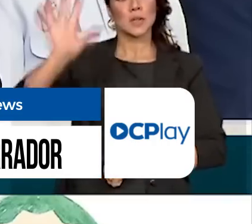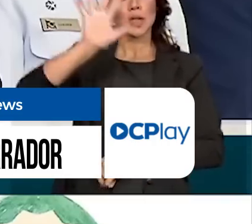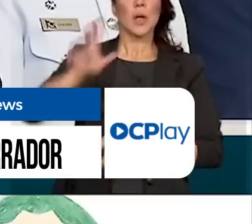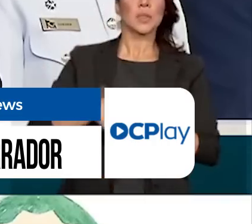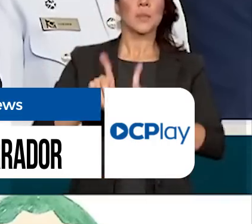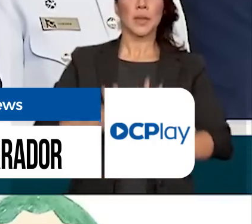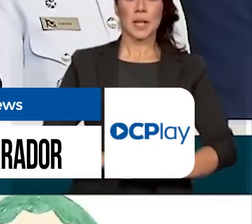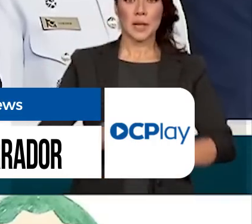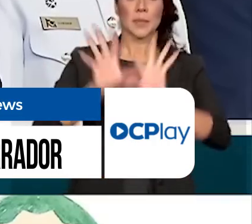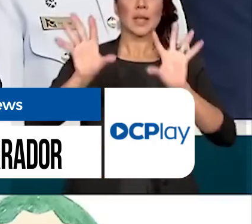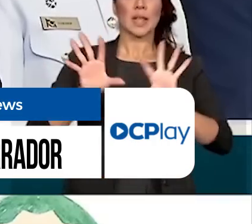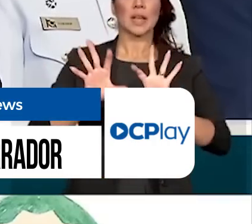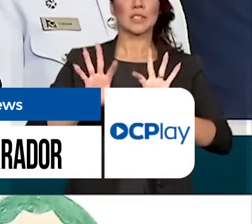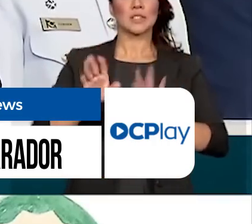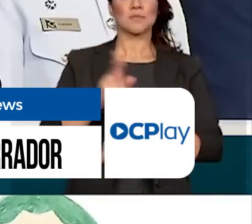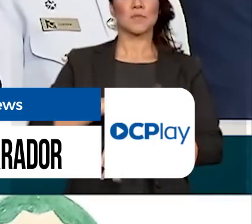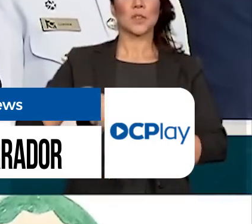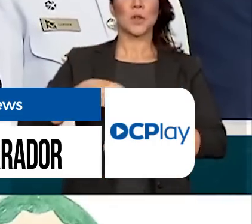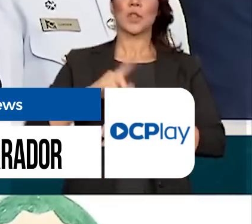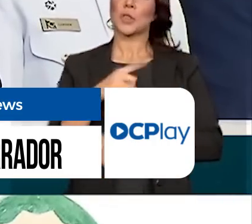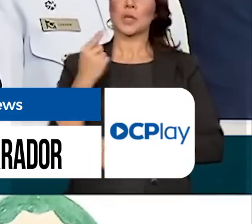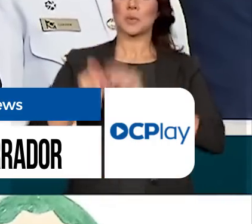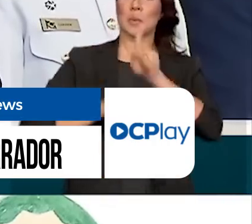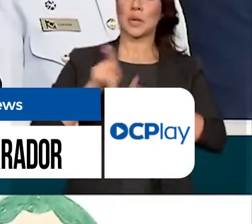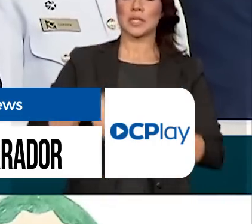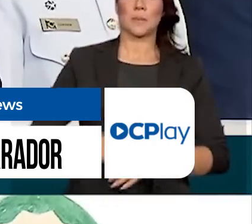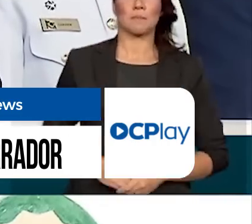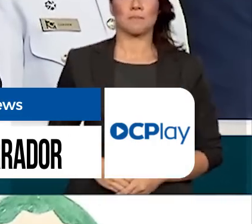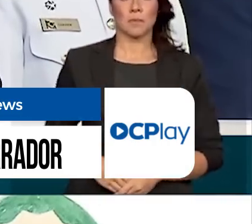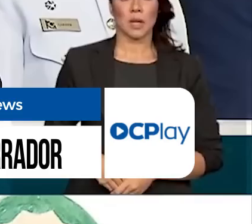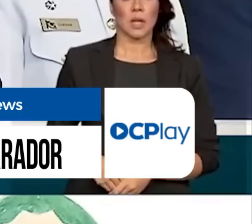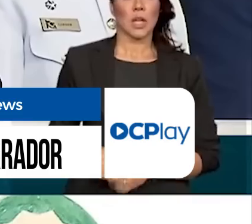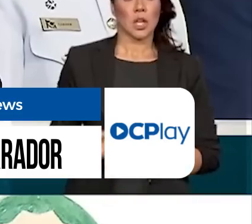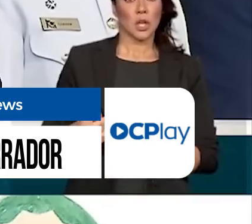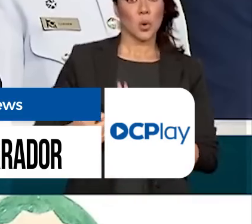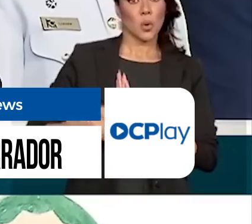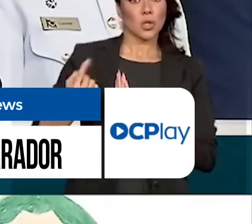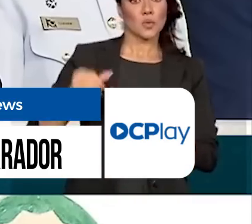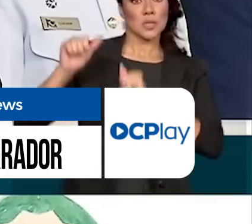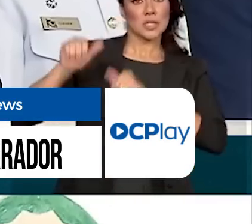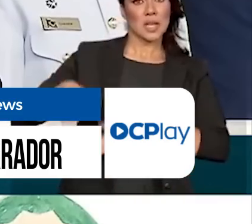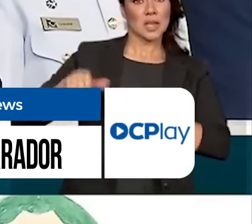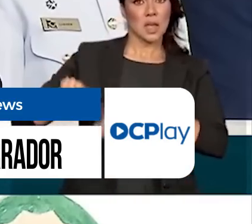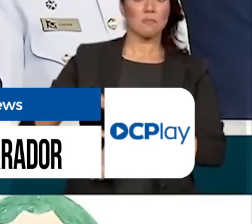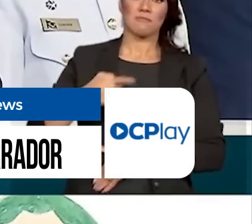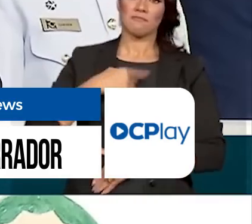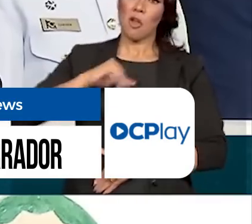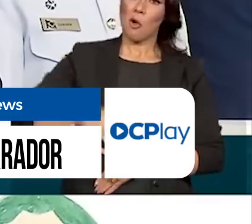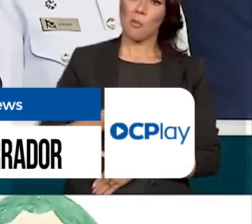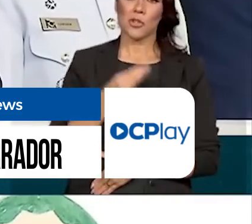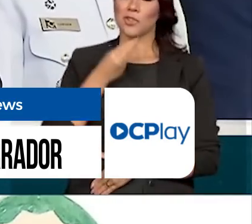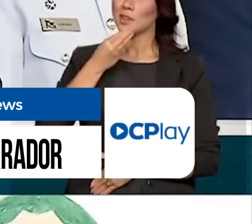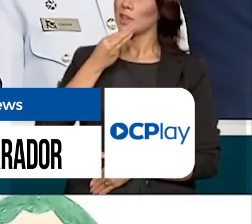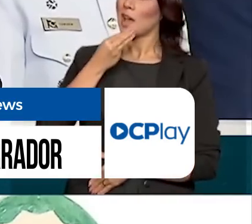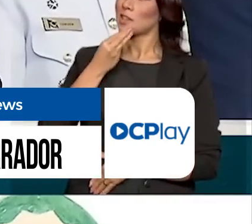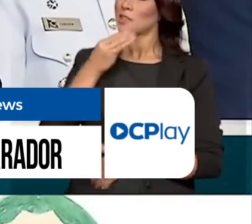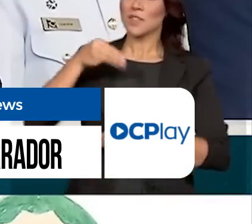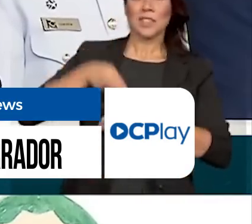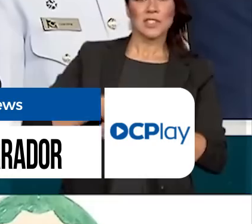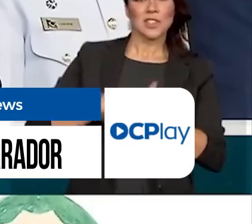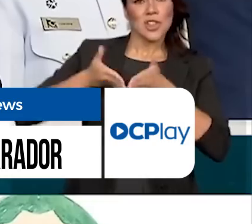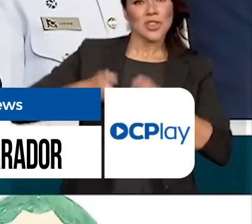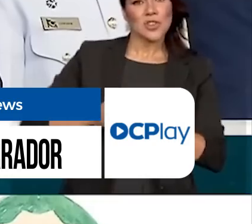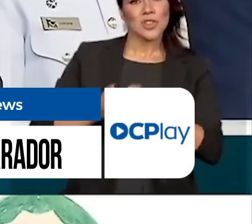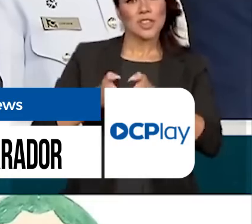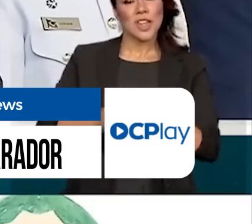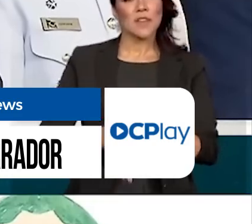da liberdade do nosso povo. Em setembro último, tive a grata oportunidade de, embarcado no